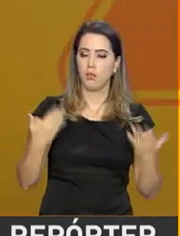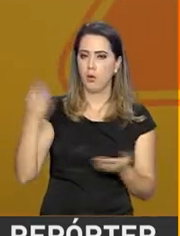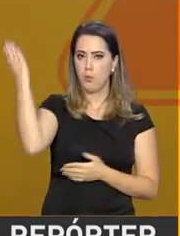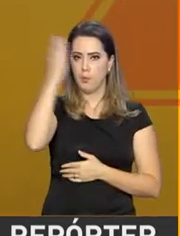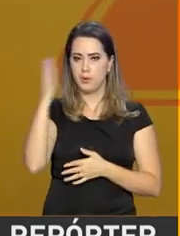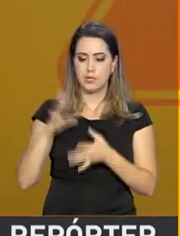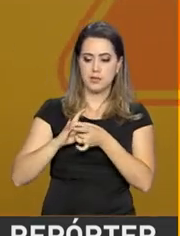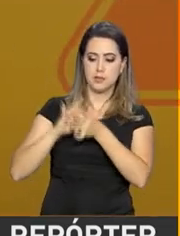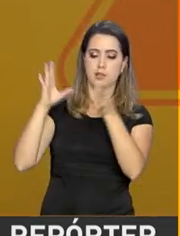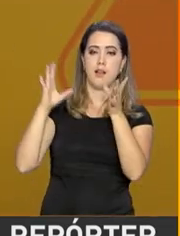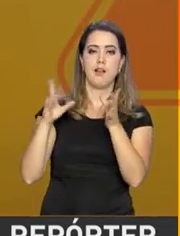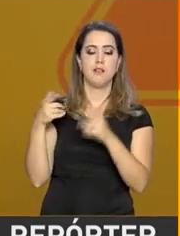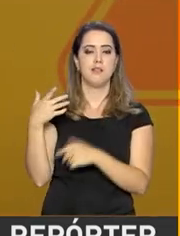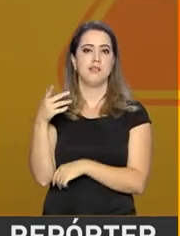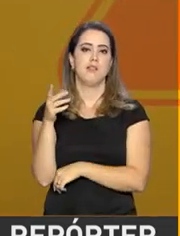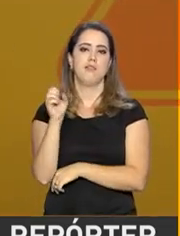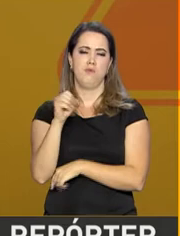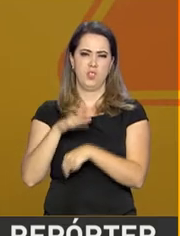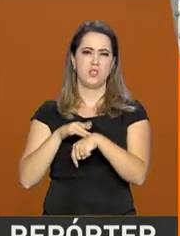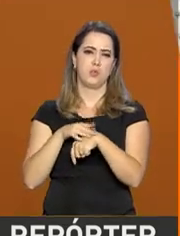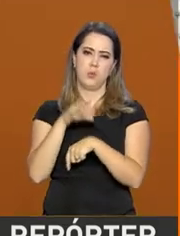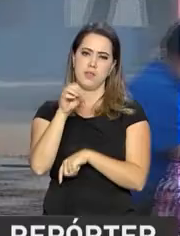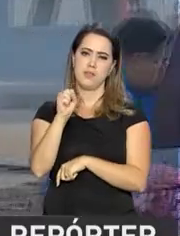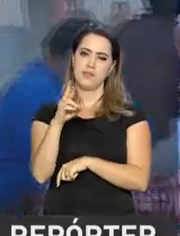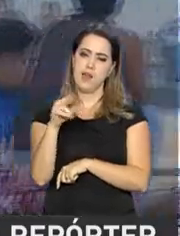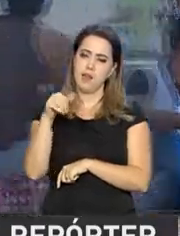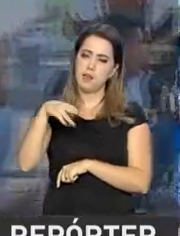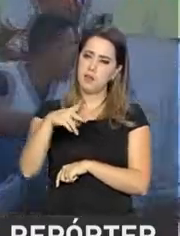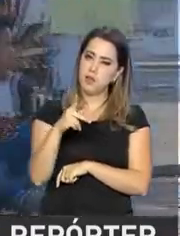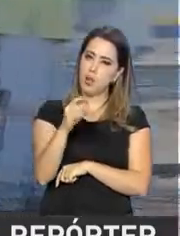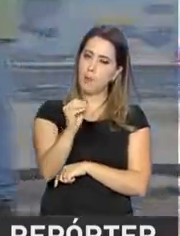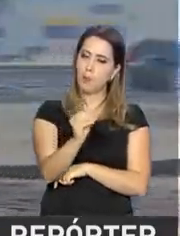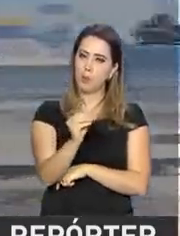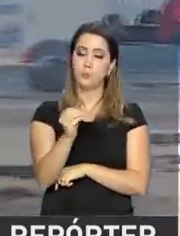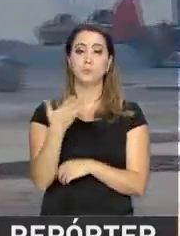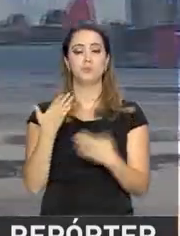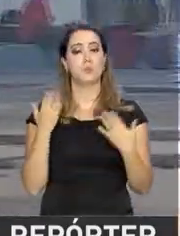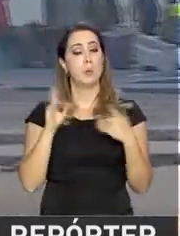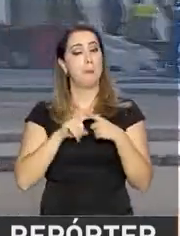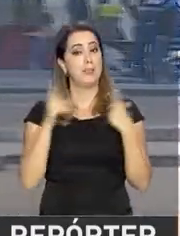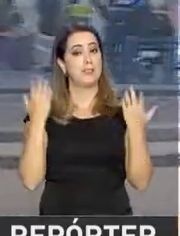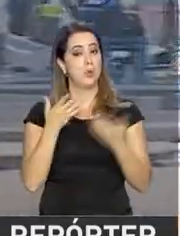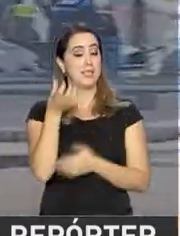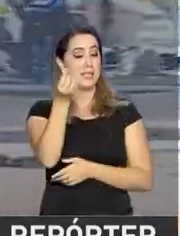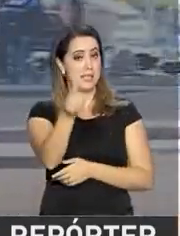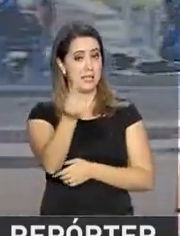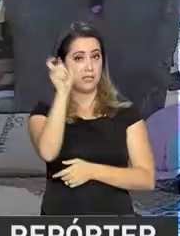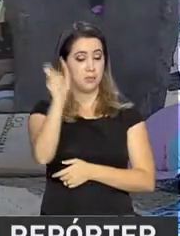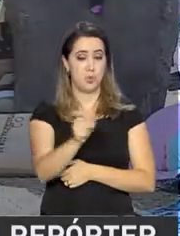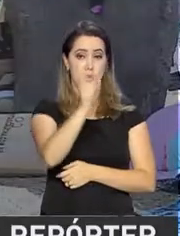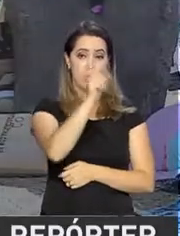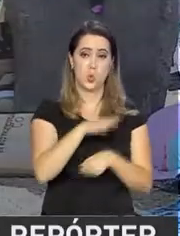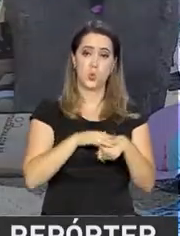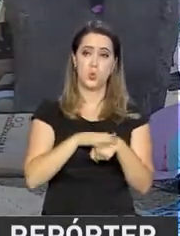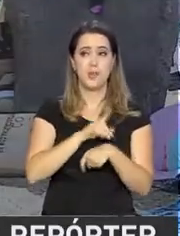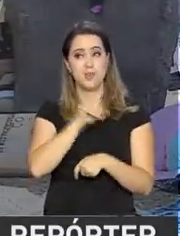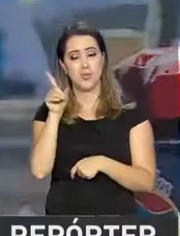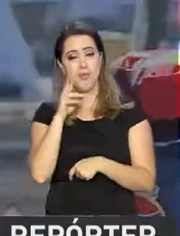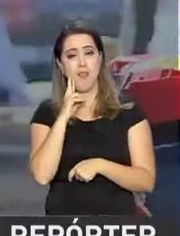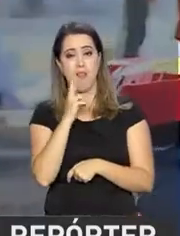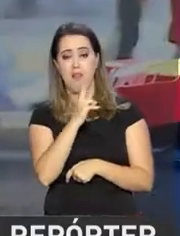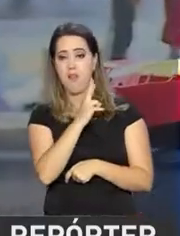está livre do sarampo desde 2016, mas agora foram confirmados 6 casos da doença, todos